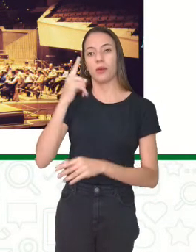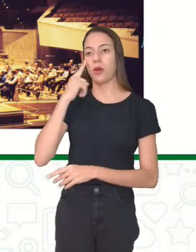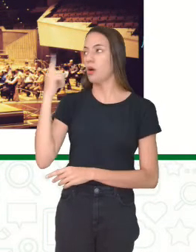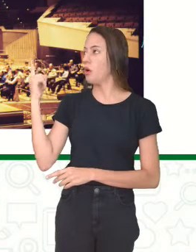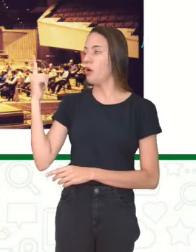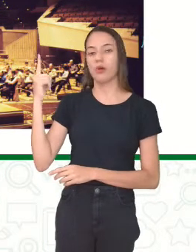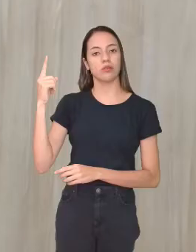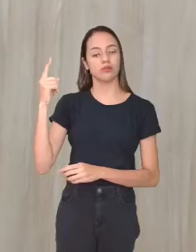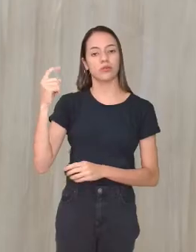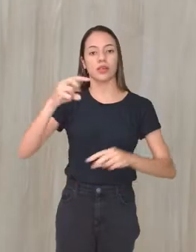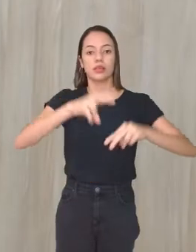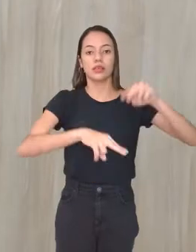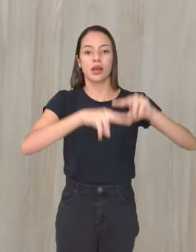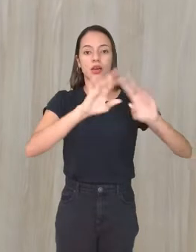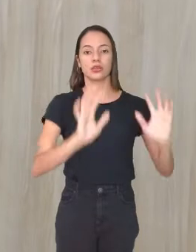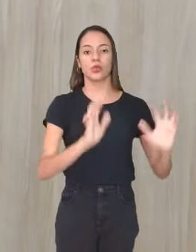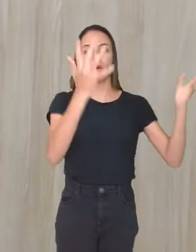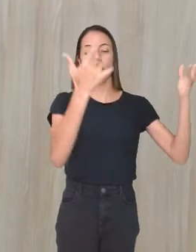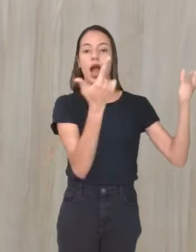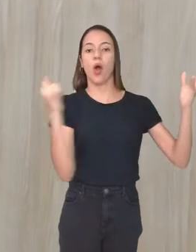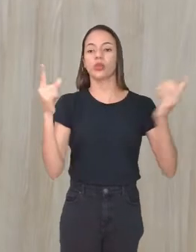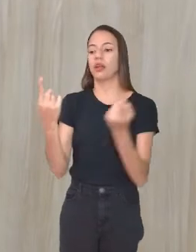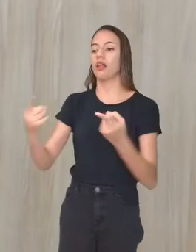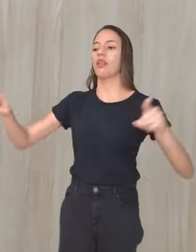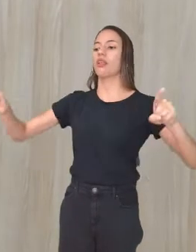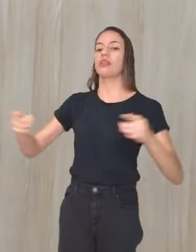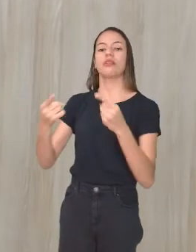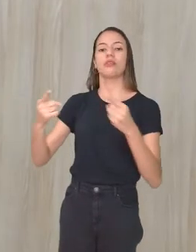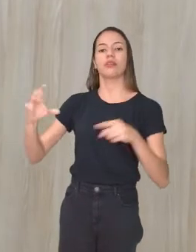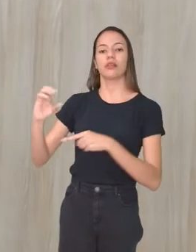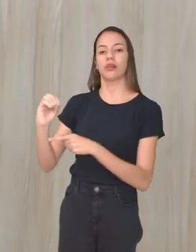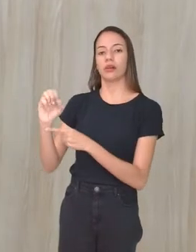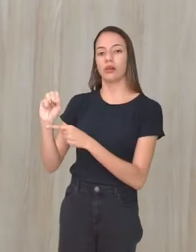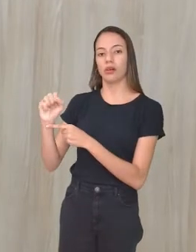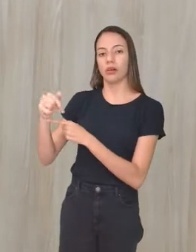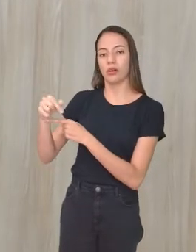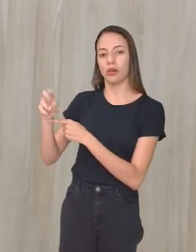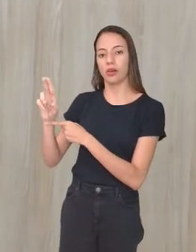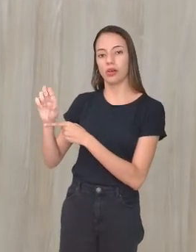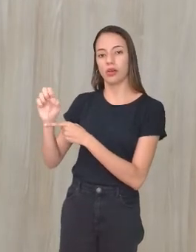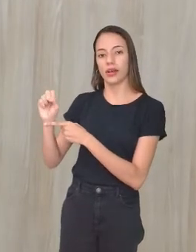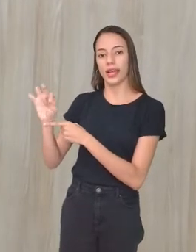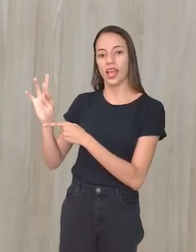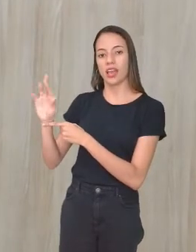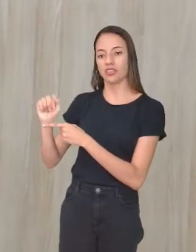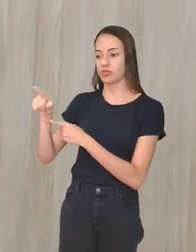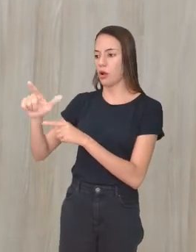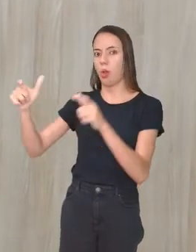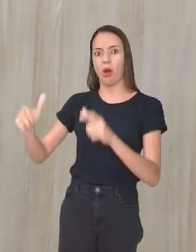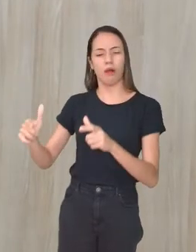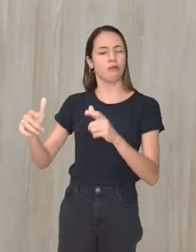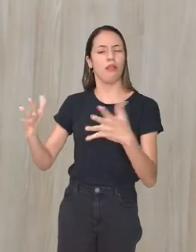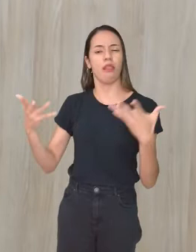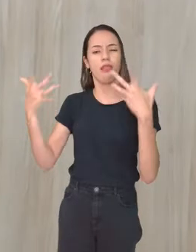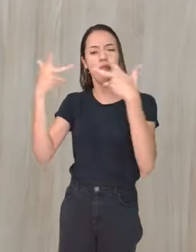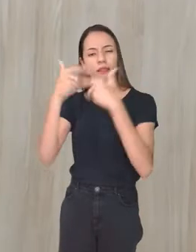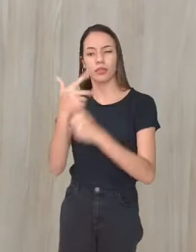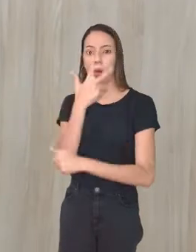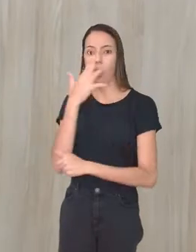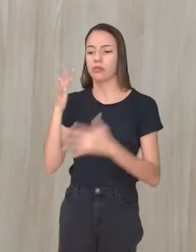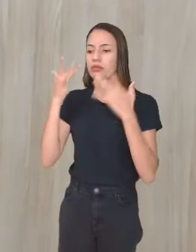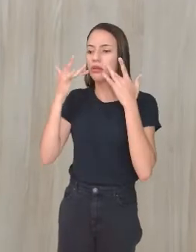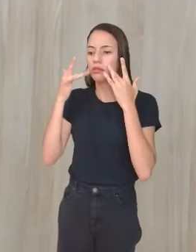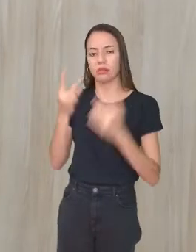São João e outra numa orquestra sinfônica em um local muito bonito, que deve ser um teatro. Então,